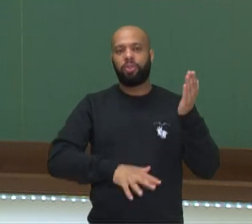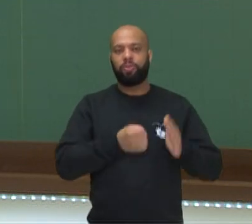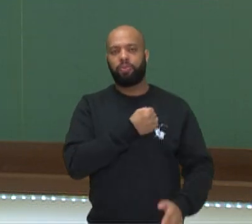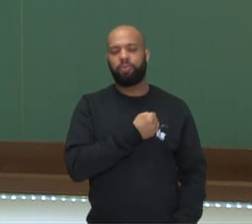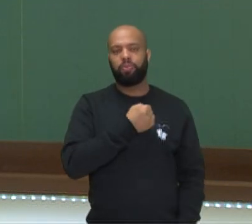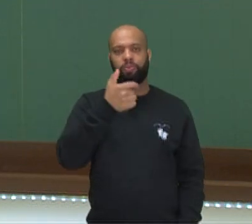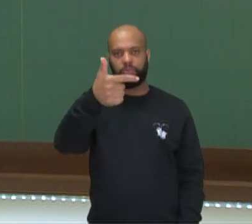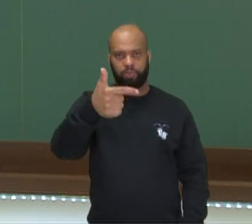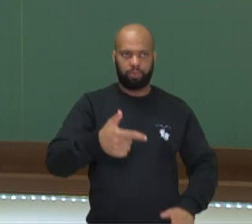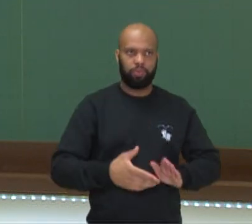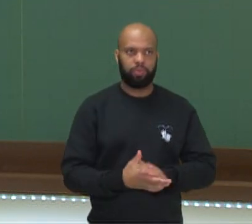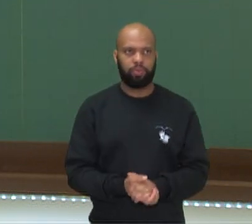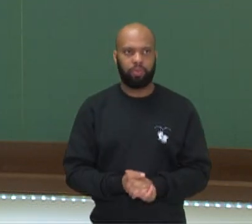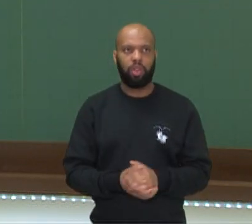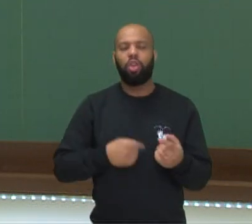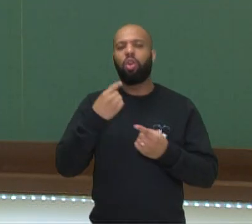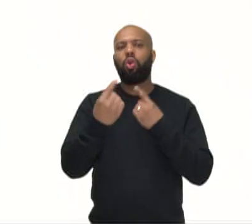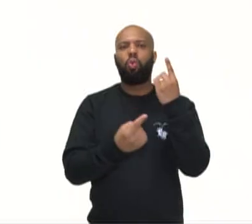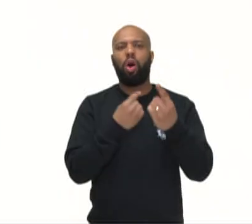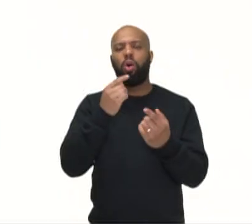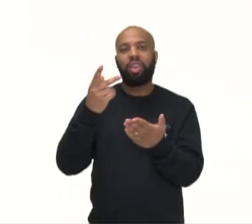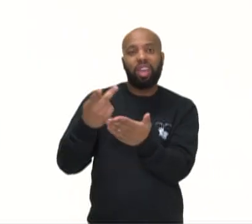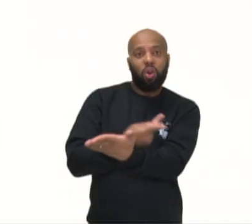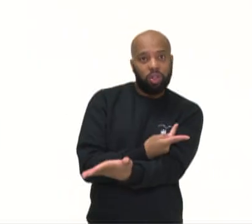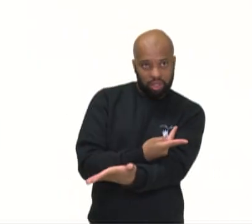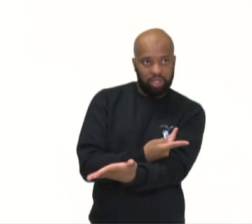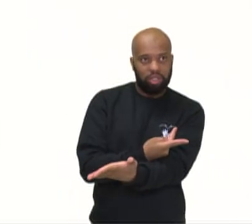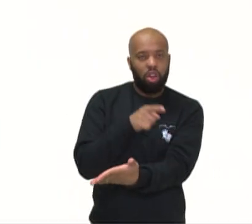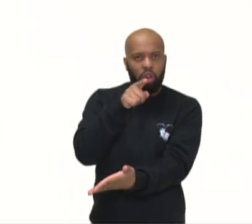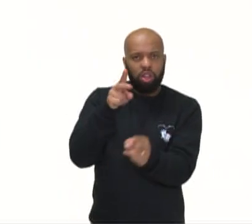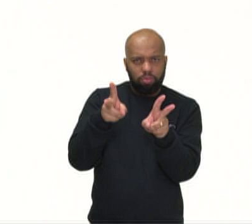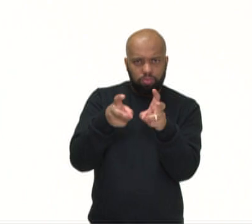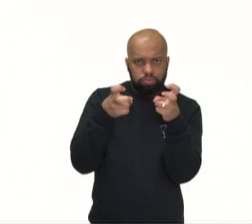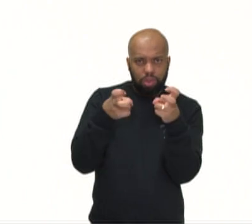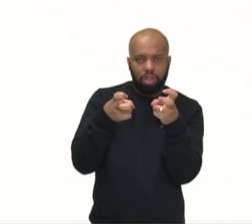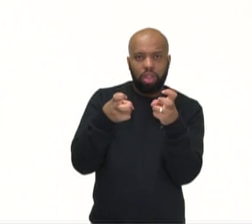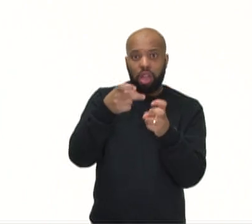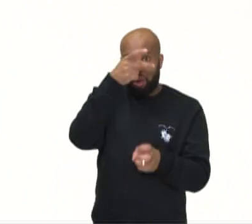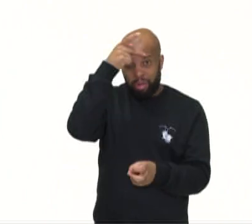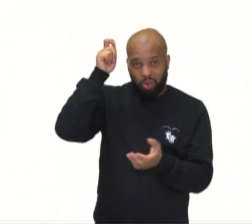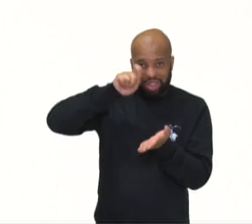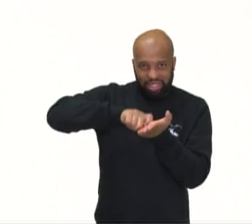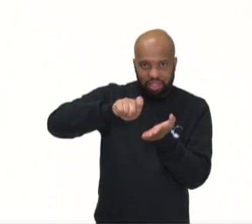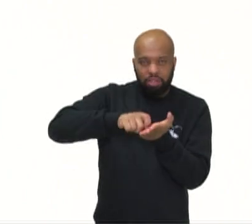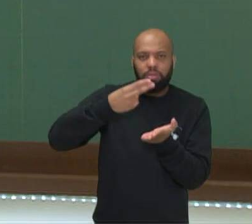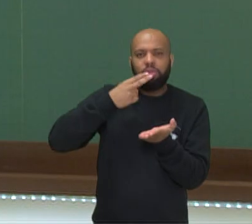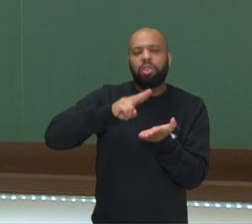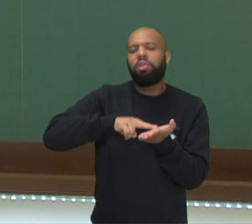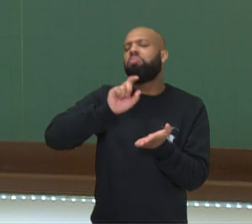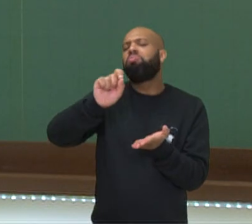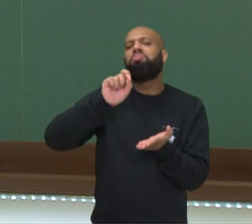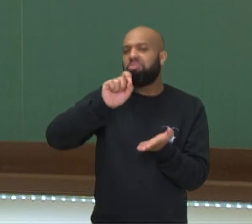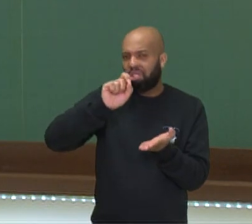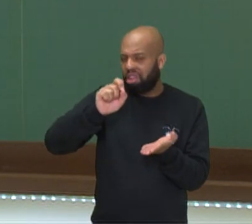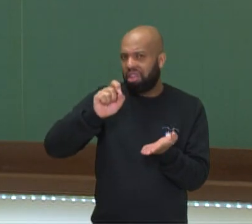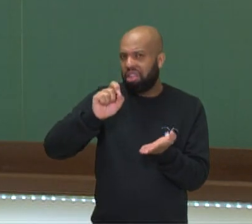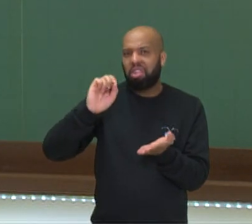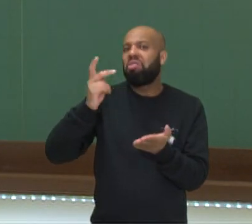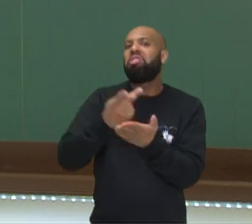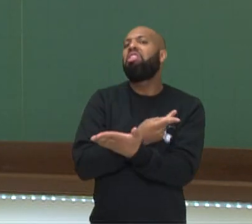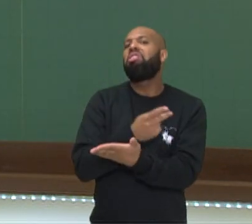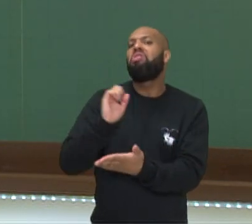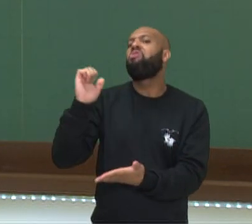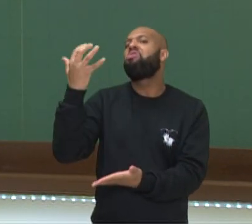Atividade 2. Qual foi o fato observado pelo autor na carta? Então, qual foi esse fato